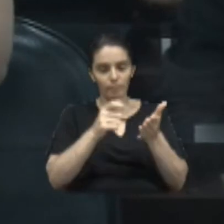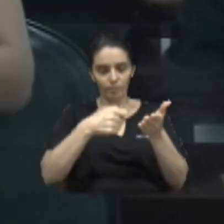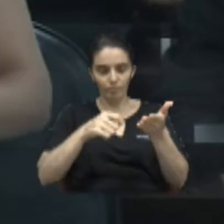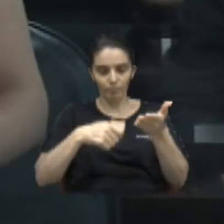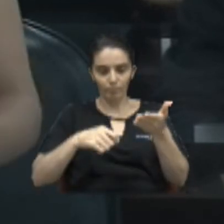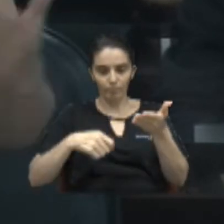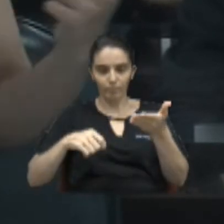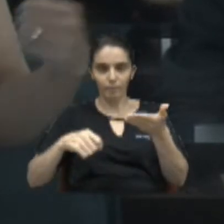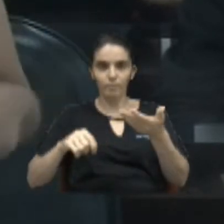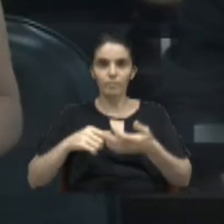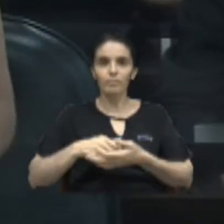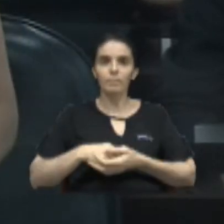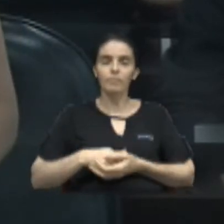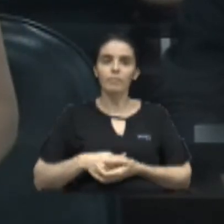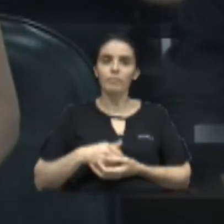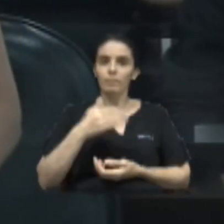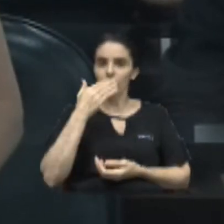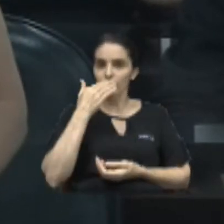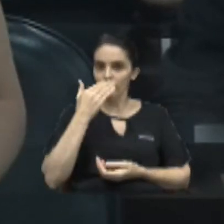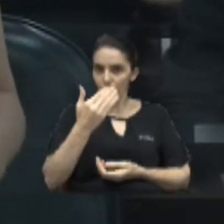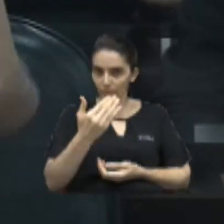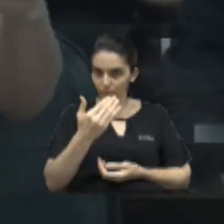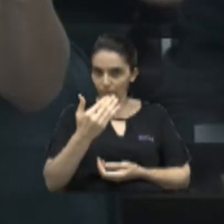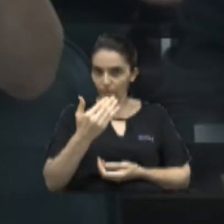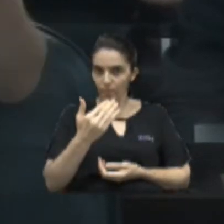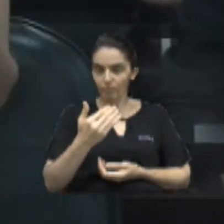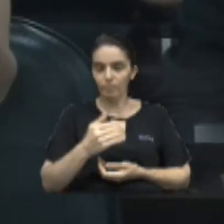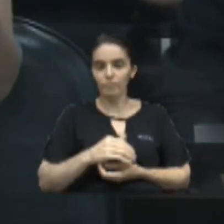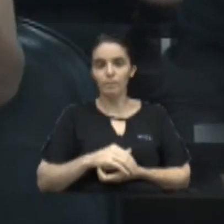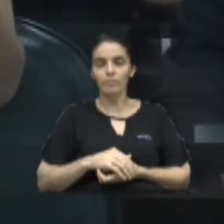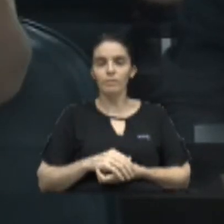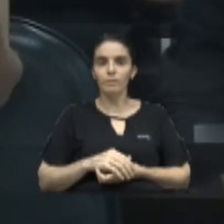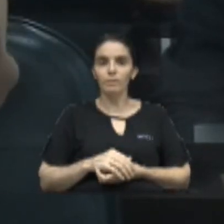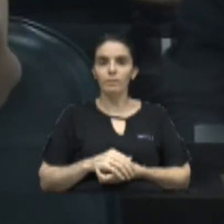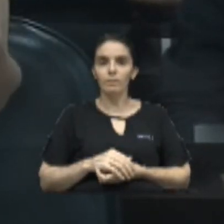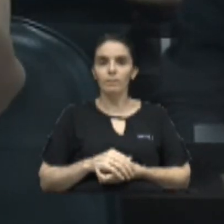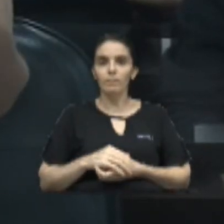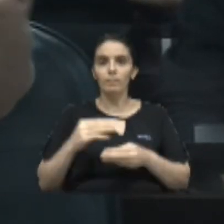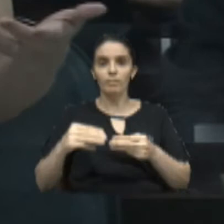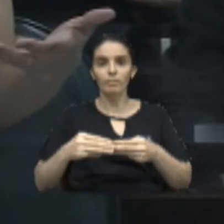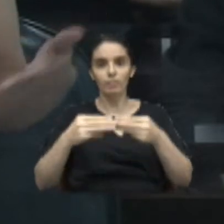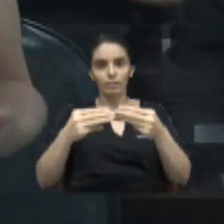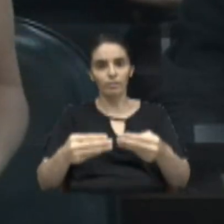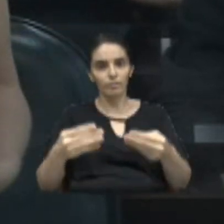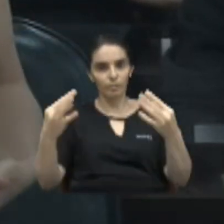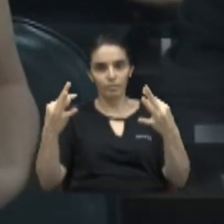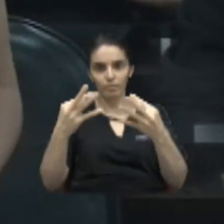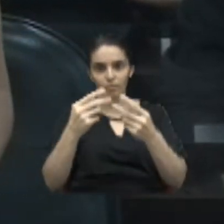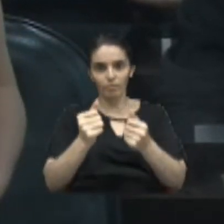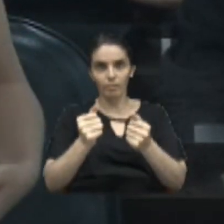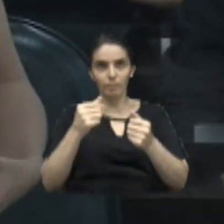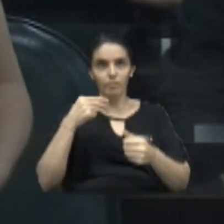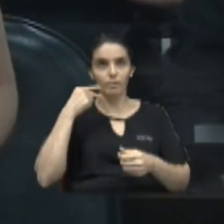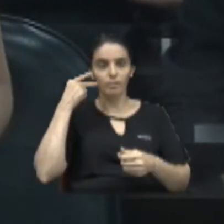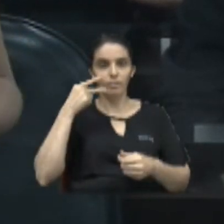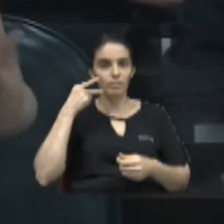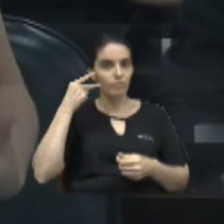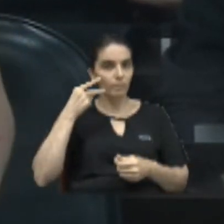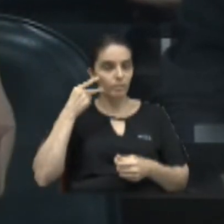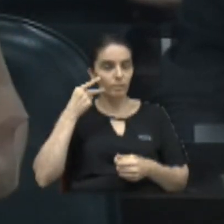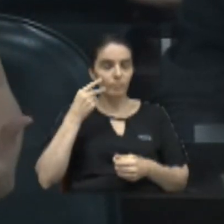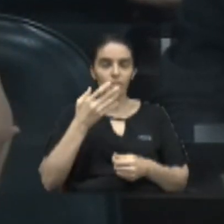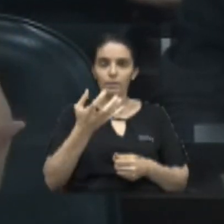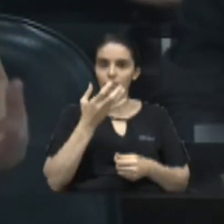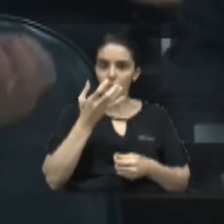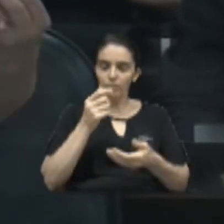já até me alertou, pedi para que a assessoria mantenha, porque eu tenho certeza que é uma moção que todos os vereadores fazem